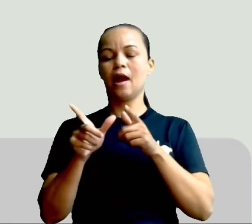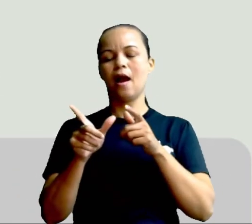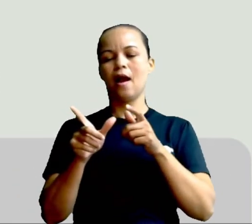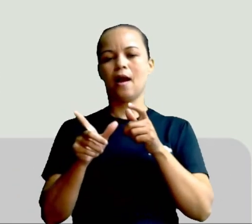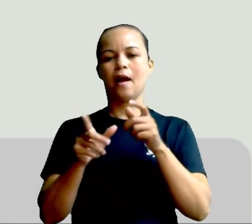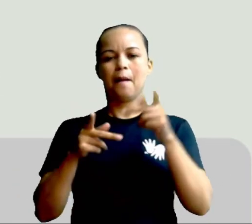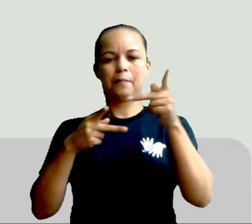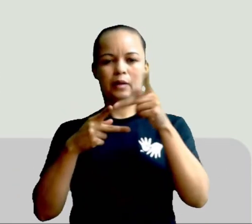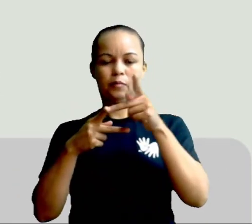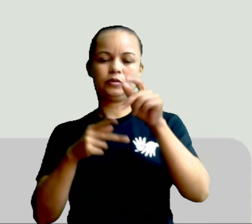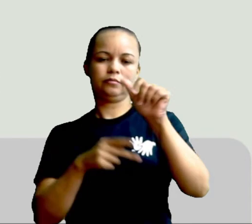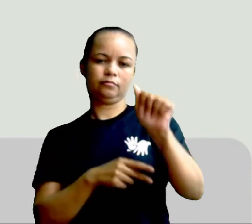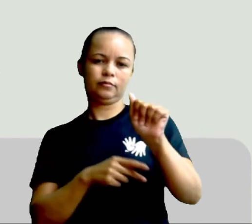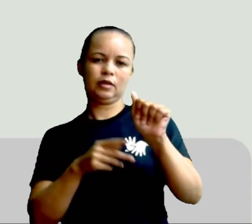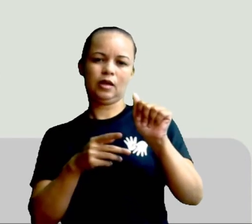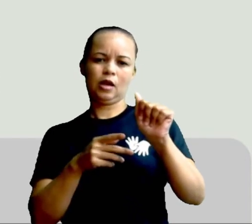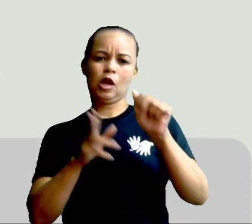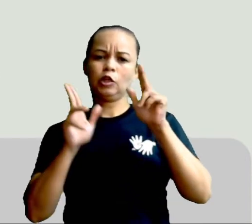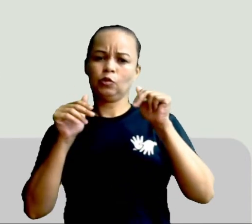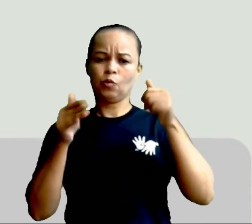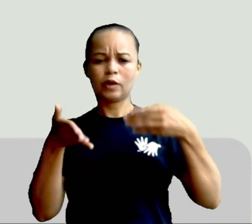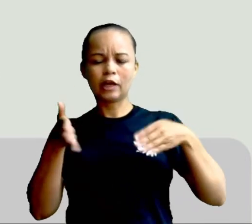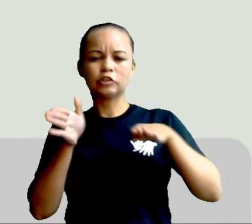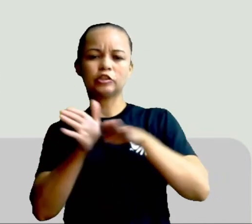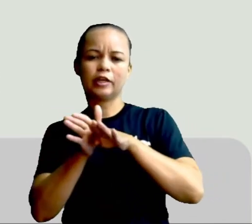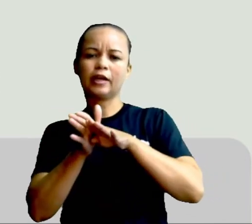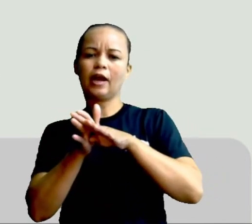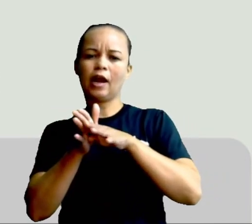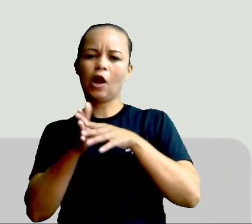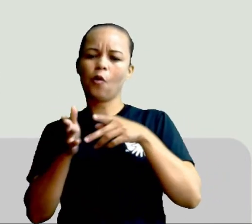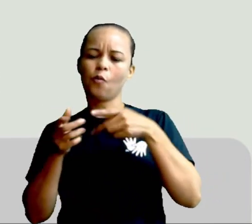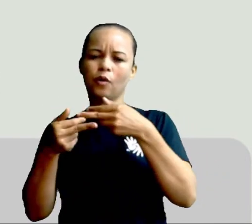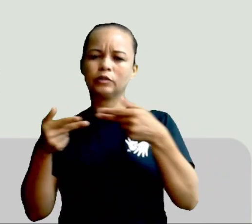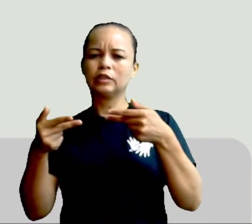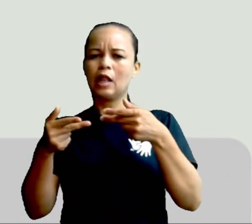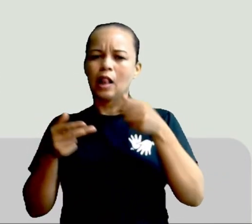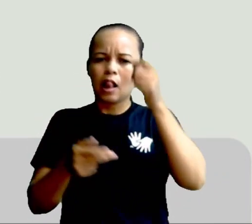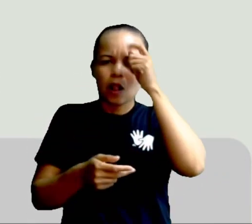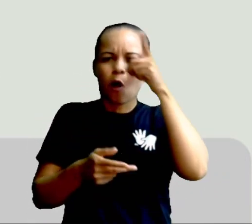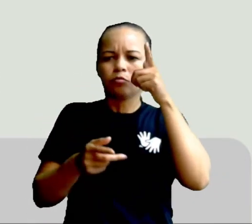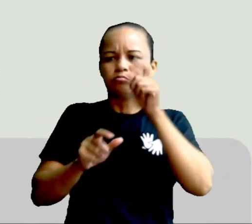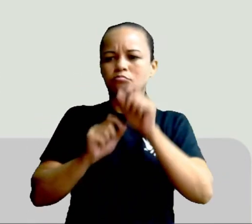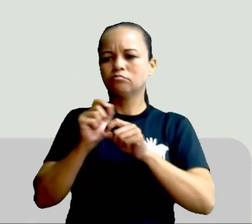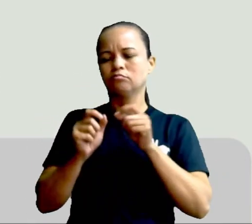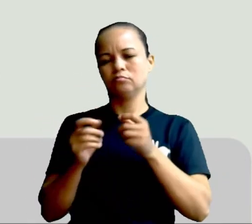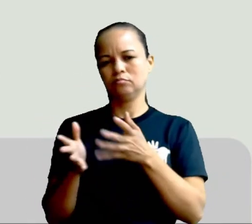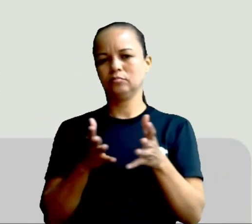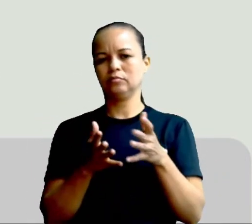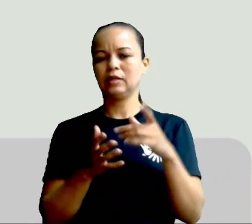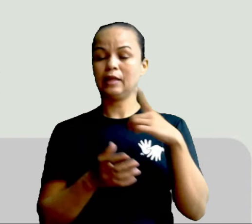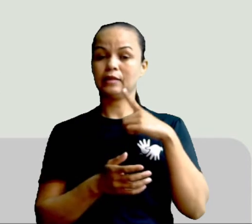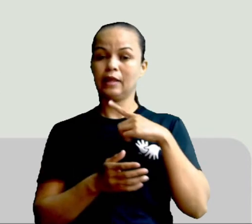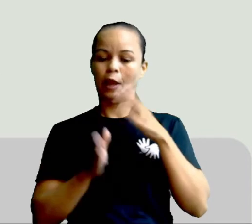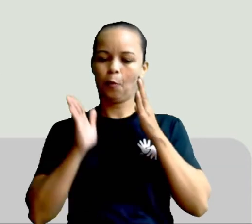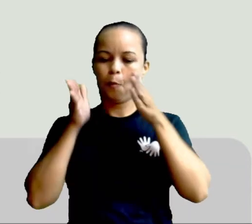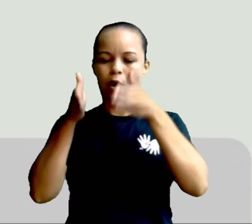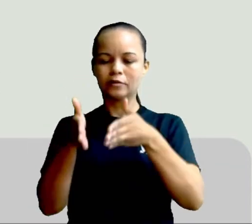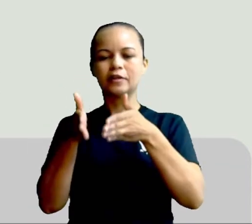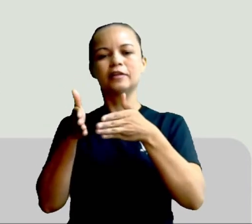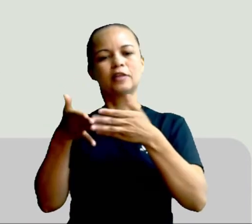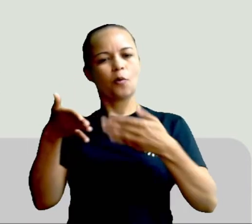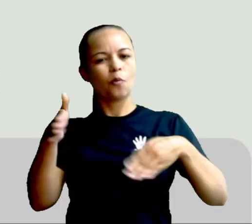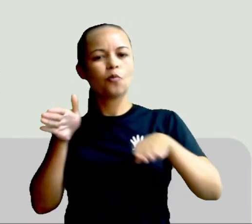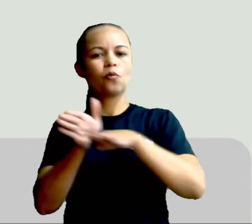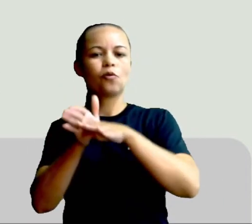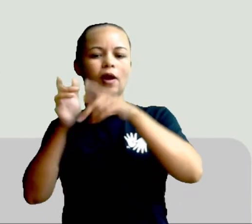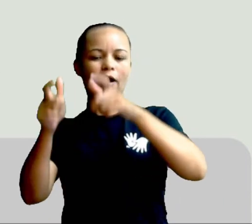a. Jamais conseguira chegar a uma dedução lógica. Temos aí também um movimento, né? Uma